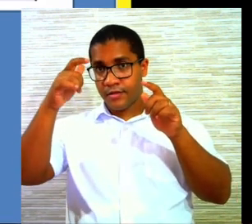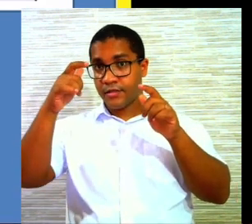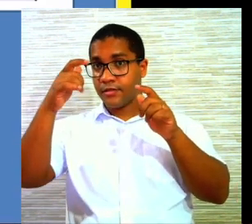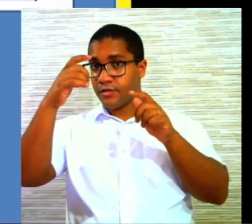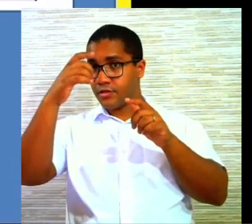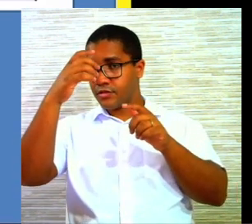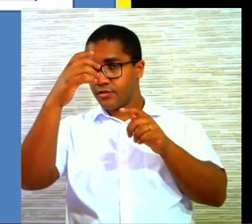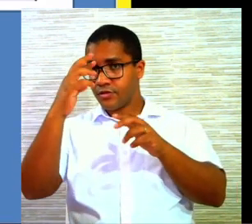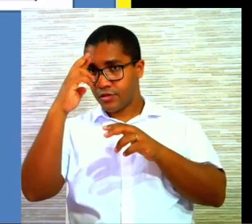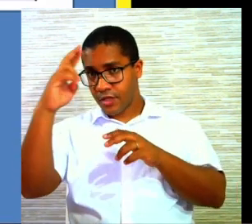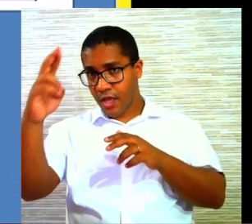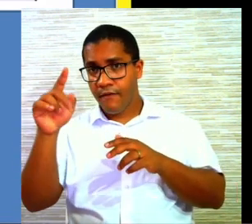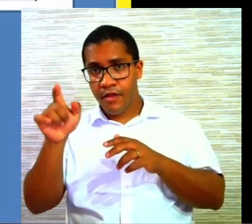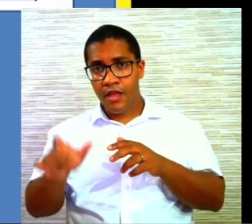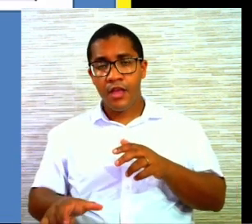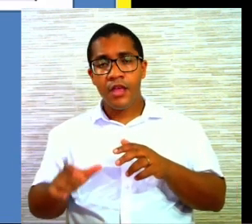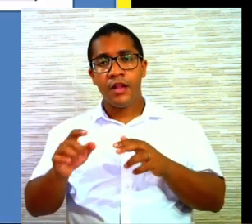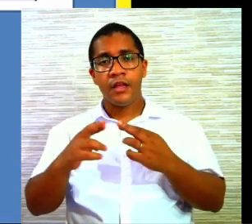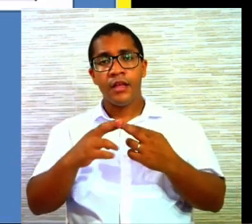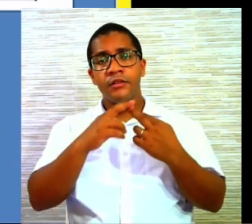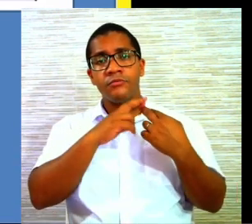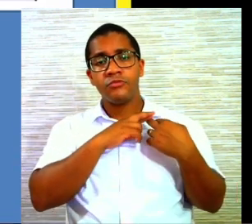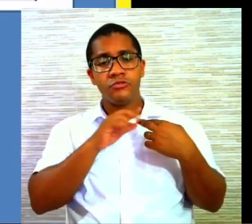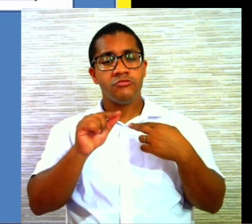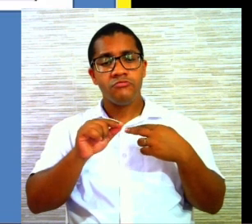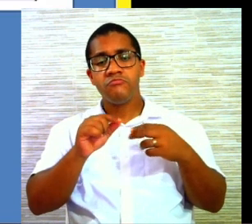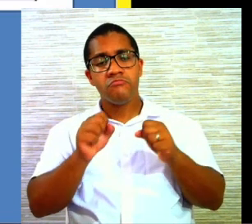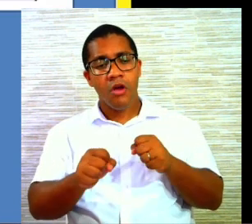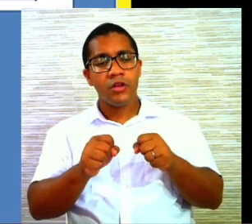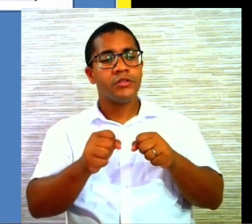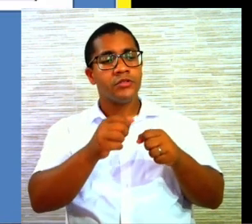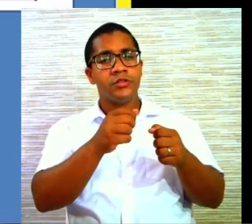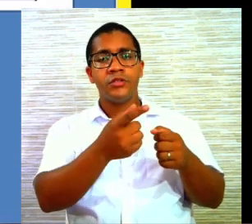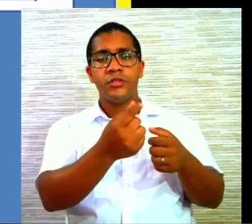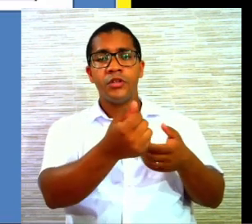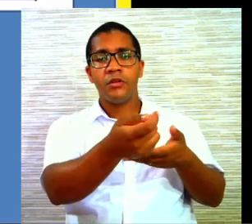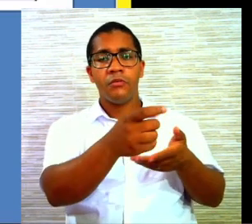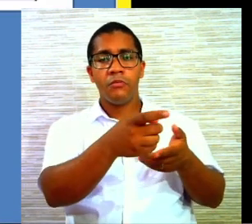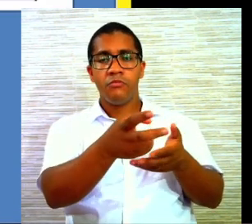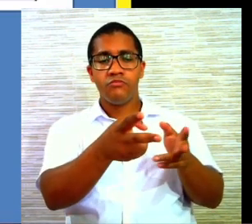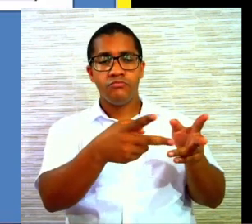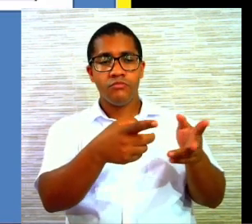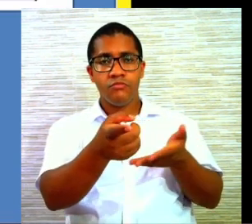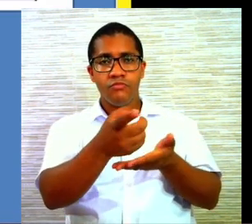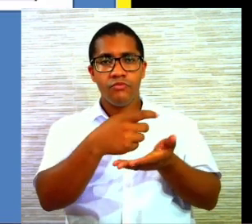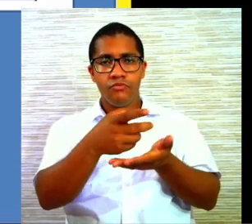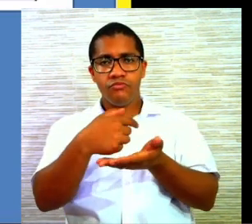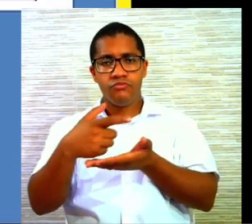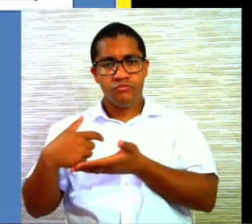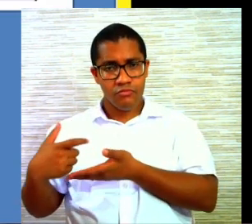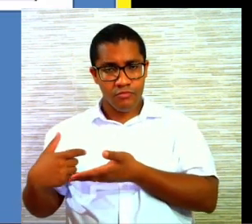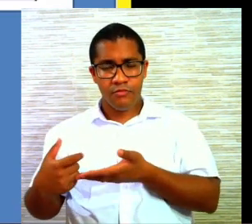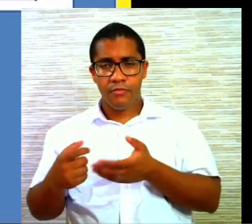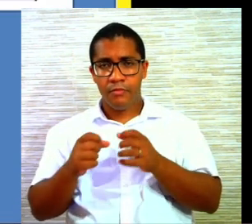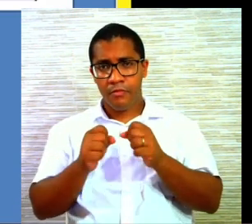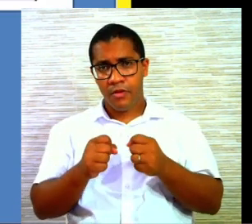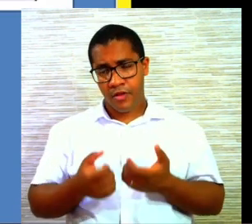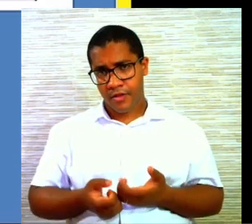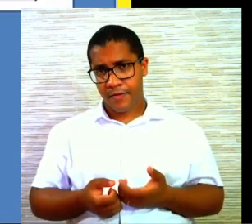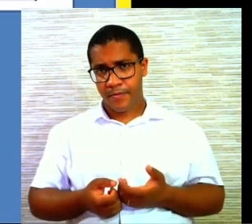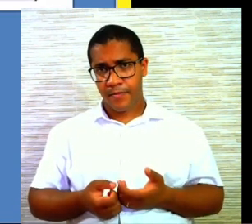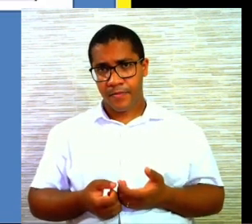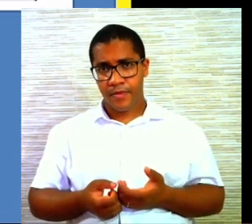social, caracterizada por laços de dependência mútuos. Mas é importante ressaltar que os servos